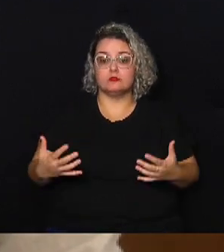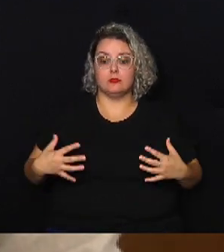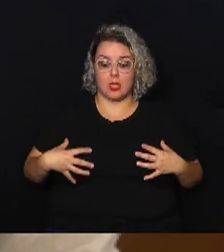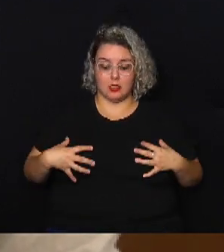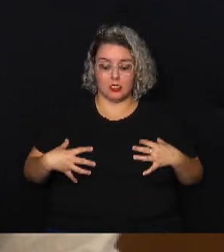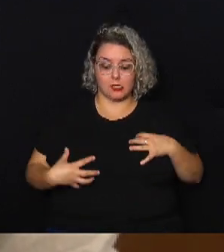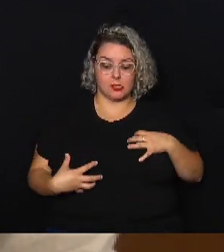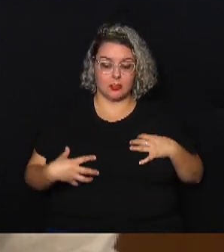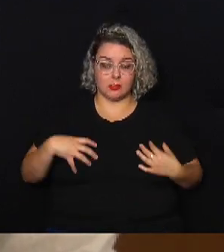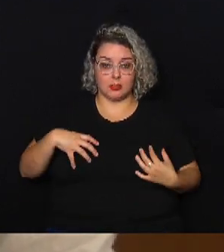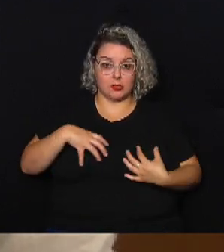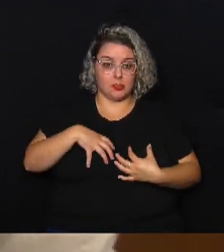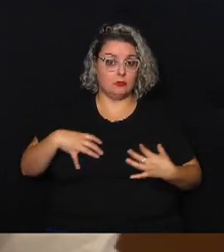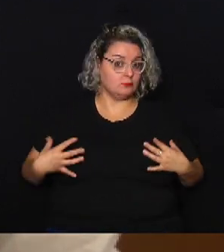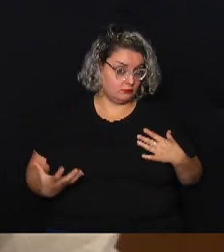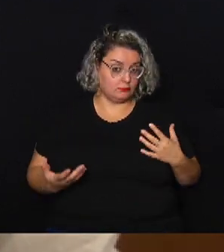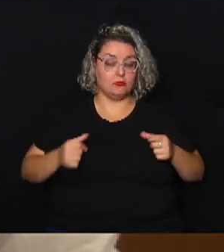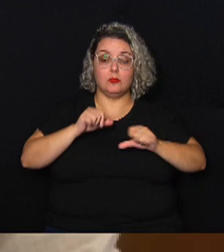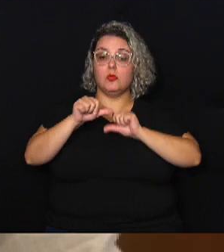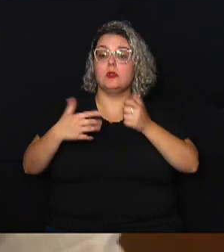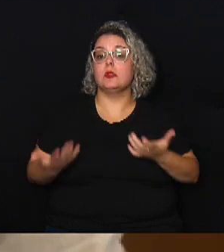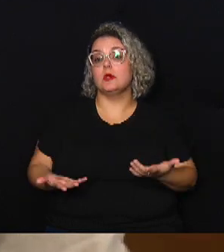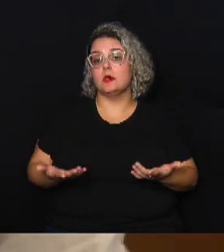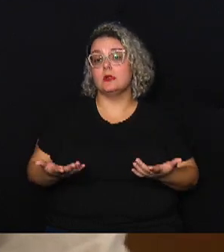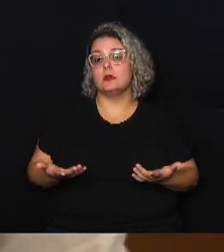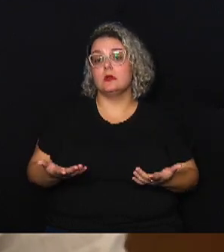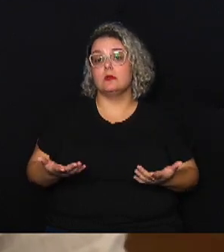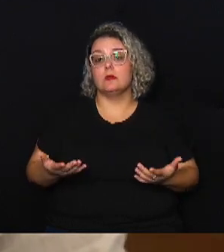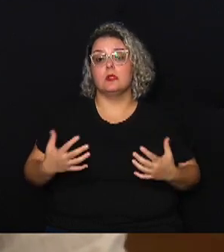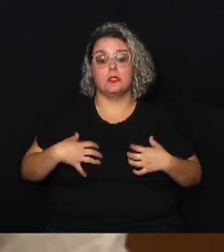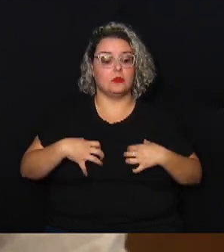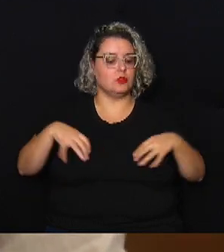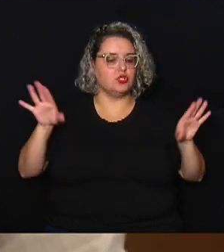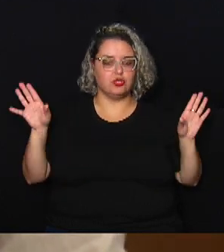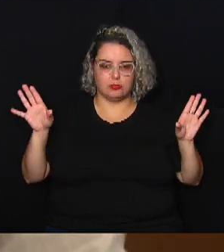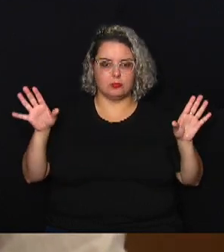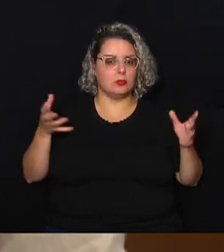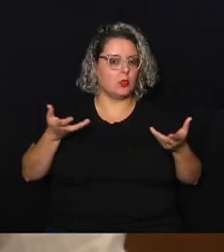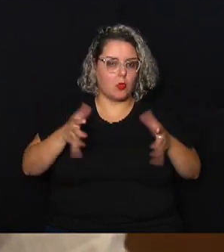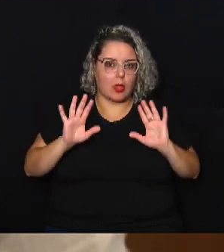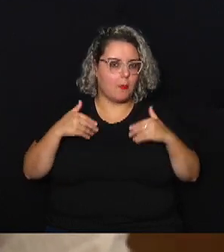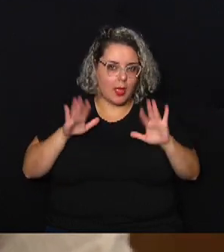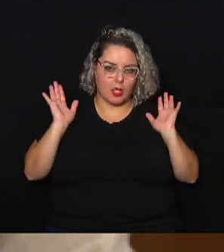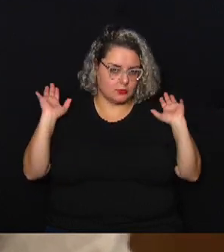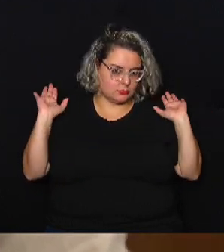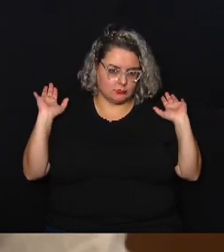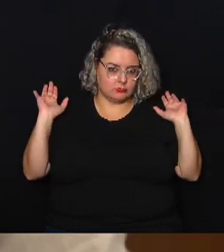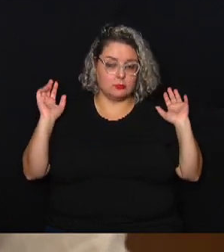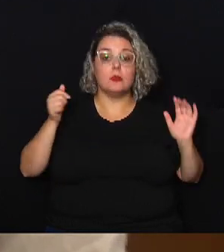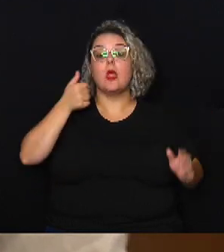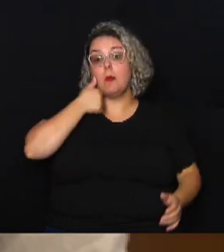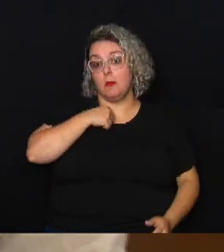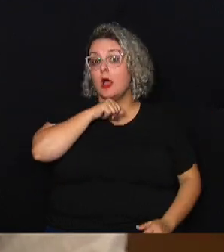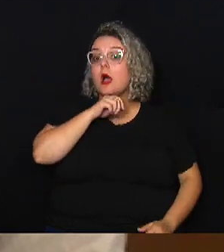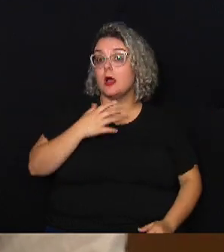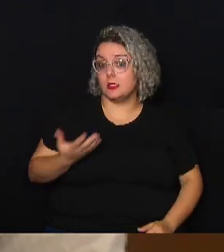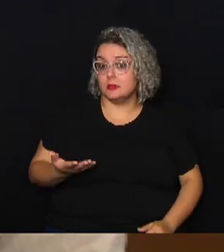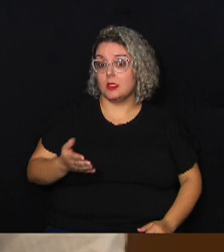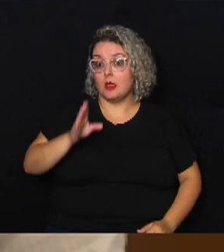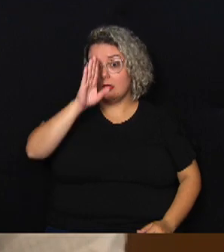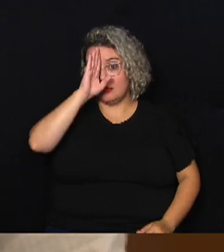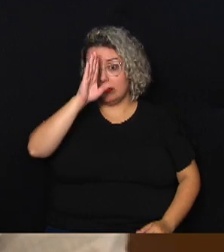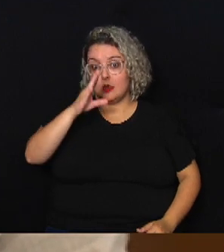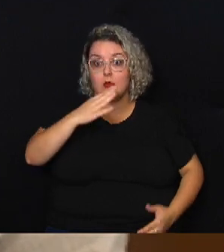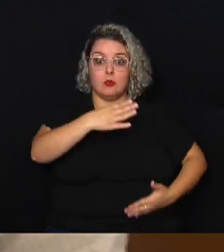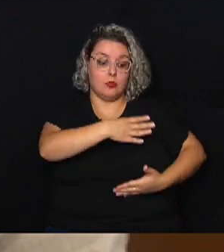Elas teriam que trocar e elas reconsideram e ficam sem. Então, tem muitas mães, né, que principalmente a